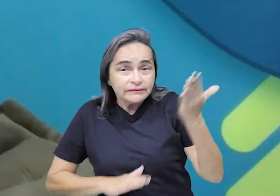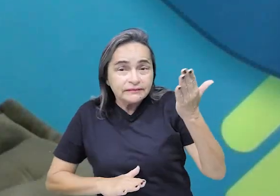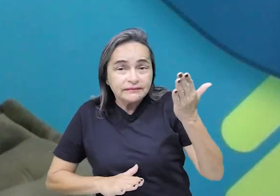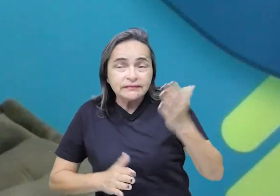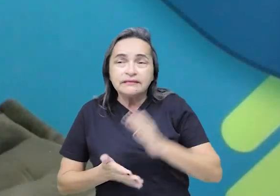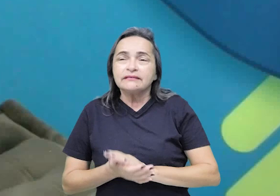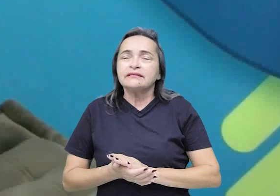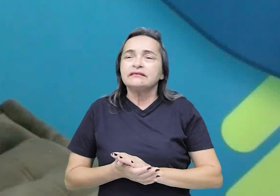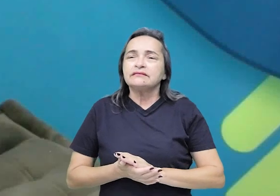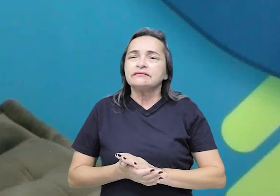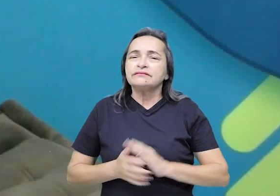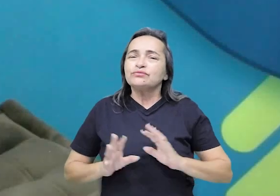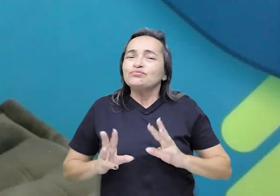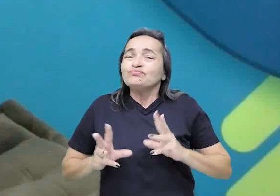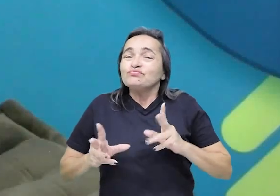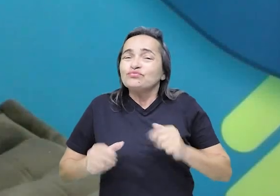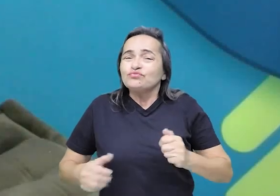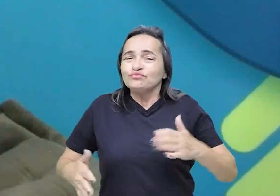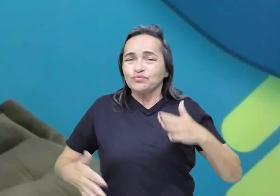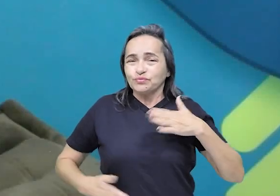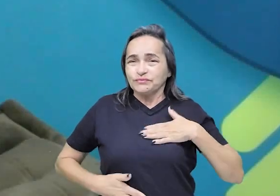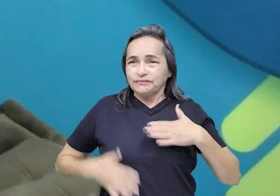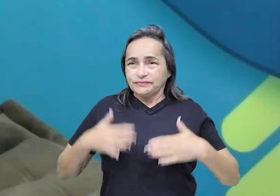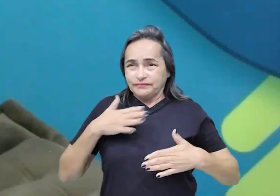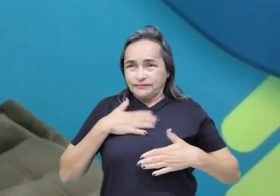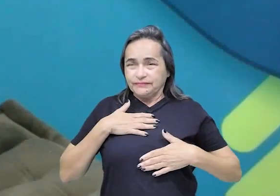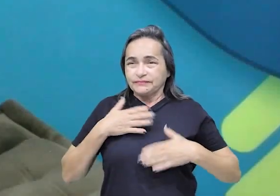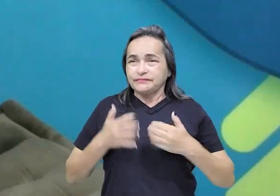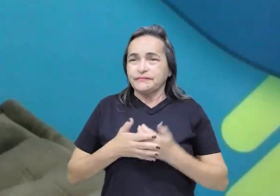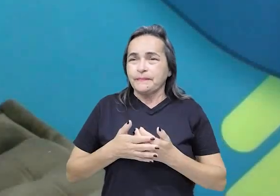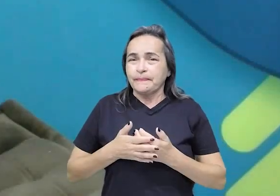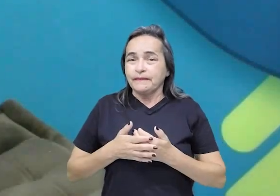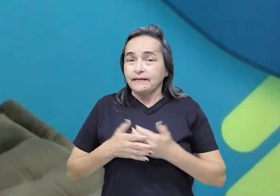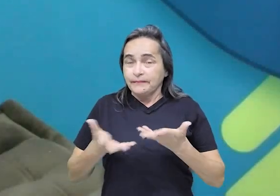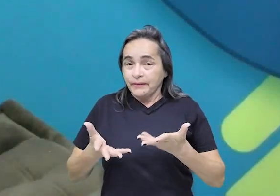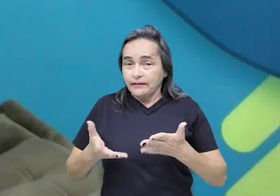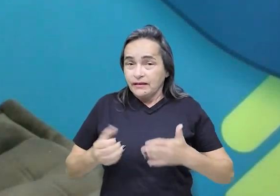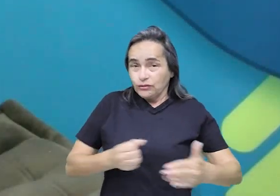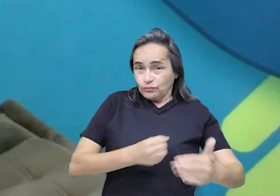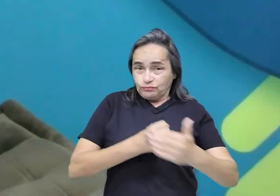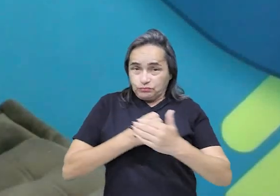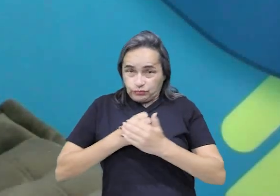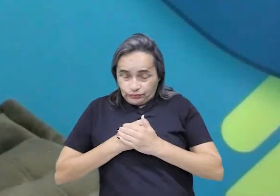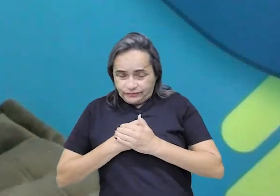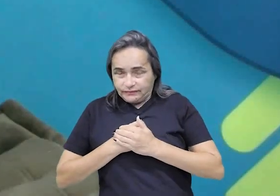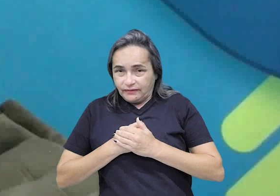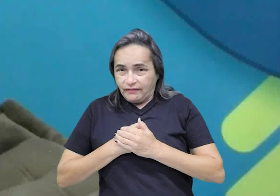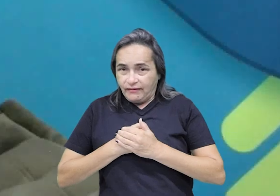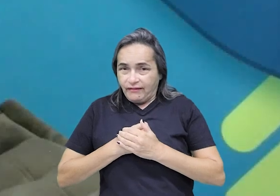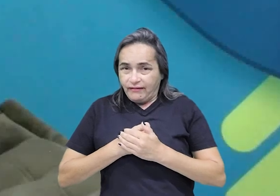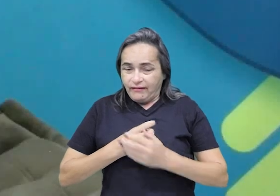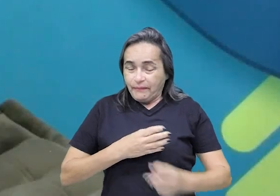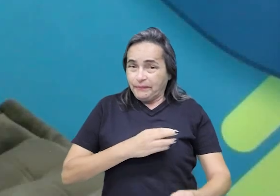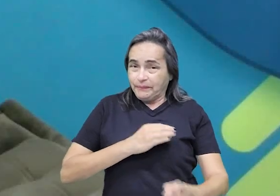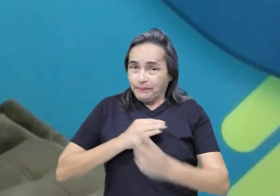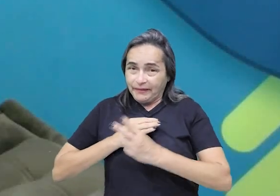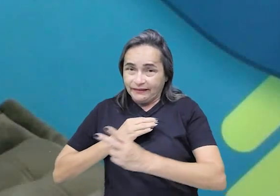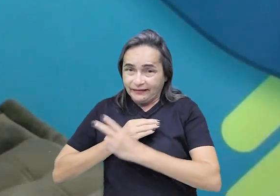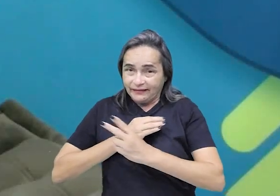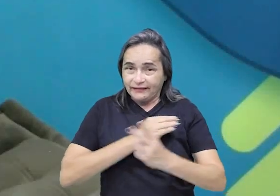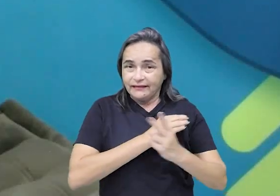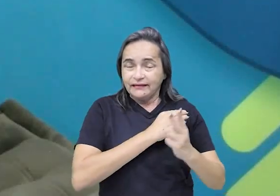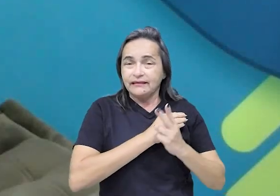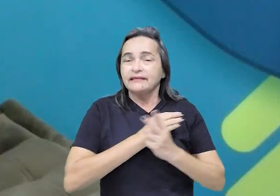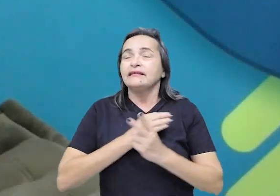nosso corpo tem como prioridade nos defender, cuidar da gente, né? Então, os reflexos que a